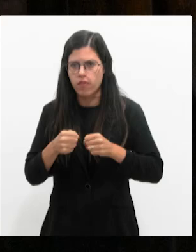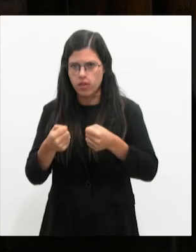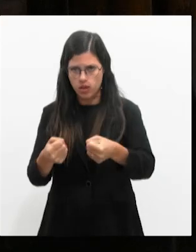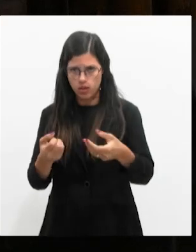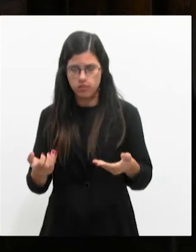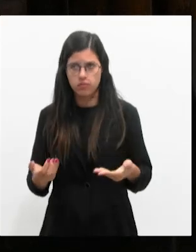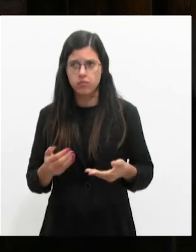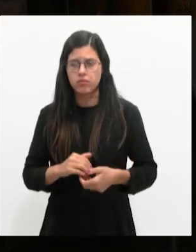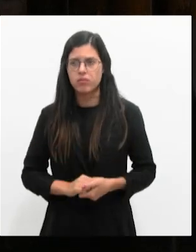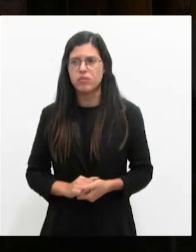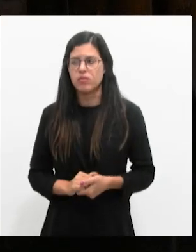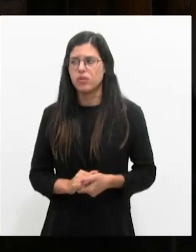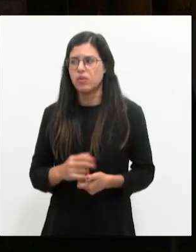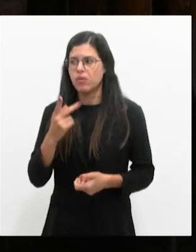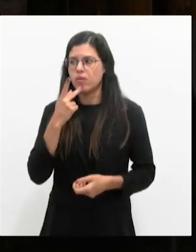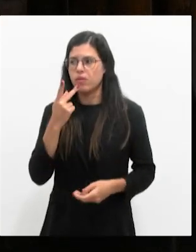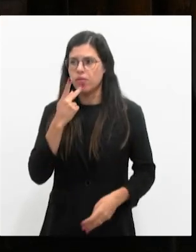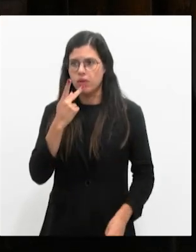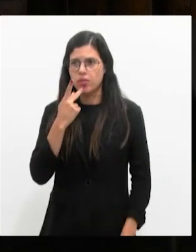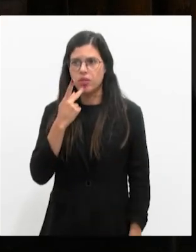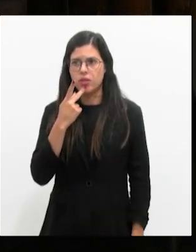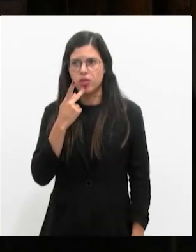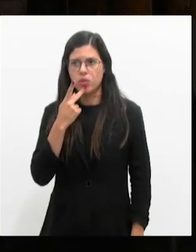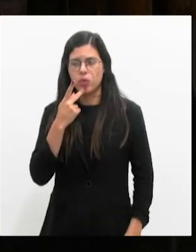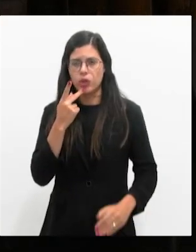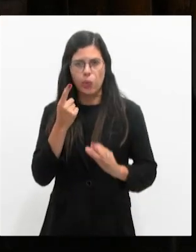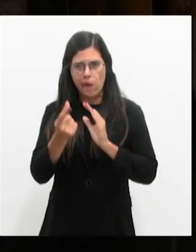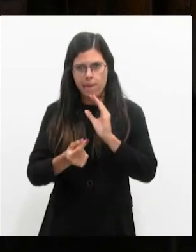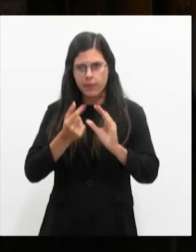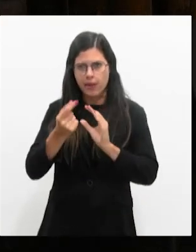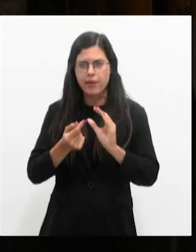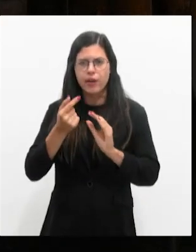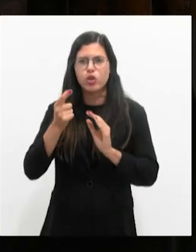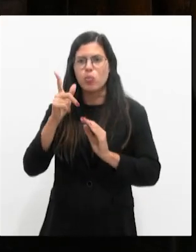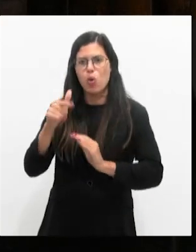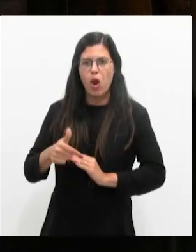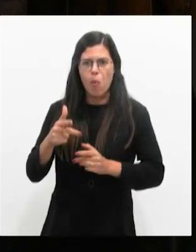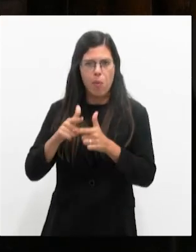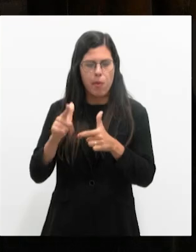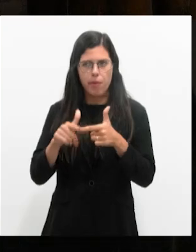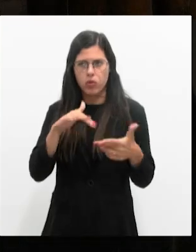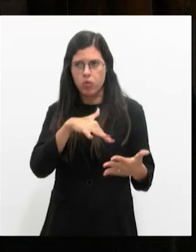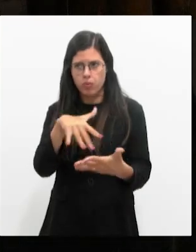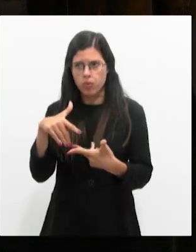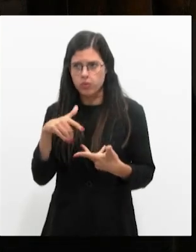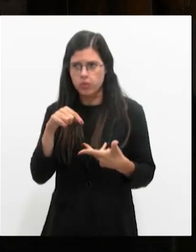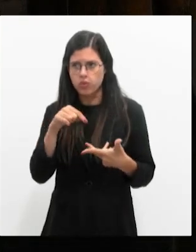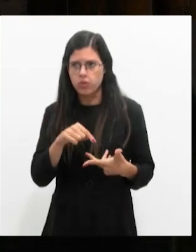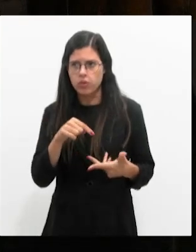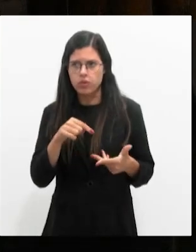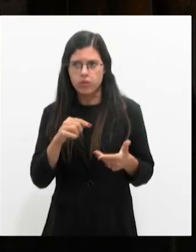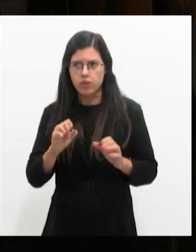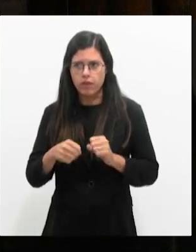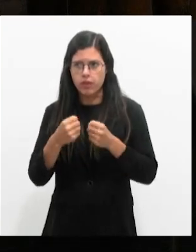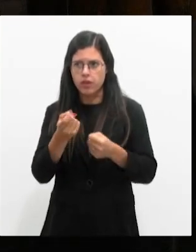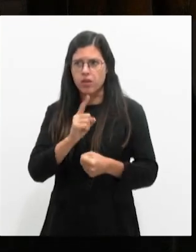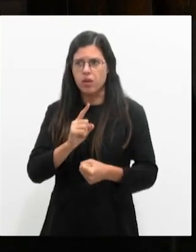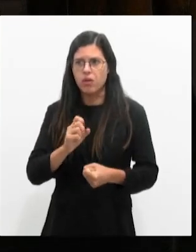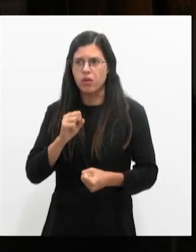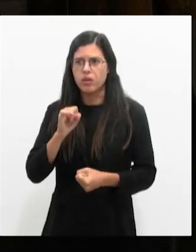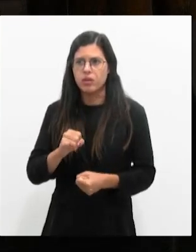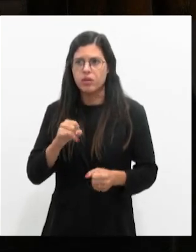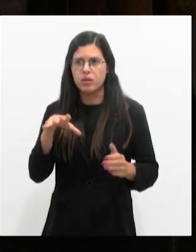né, dizendo que o capitalismo, né, que é o câncer do mundo, mas isso aqui vocês não vão defender, não? E se alguém roubar uma